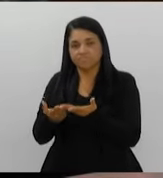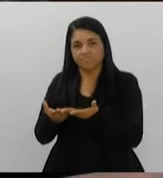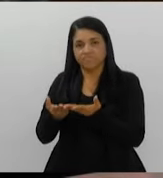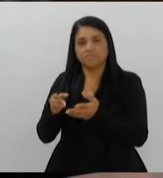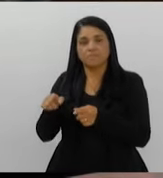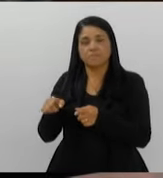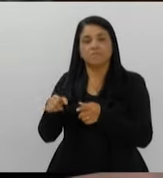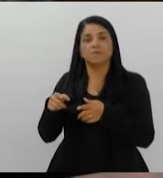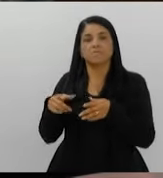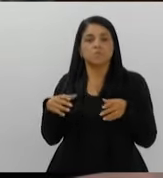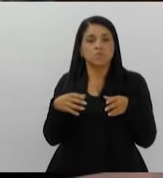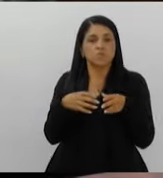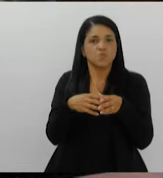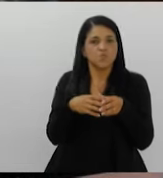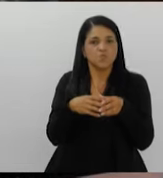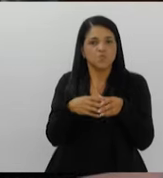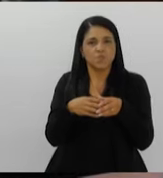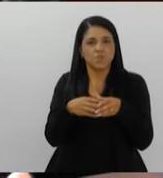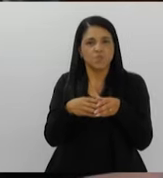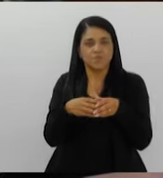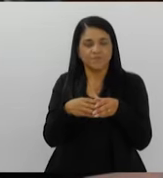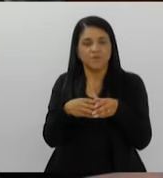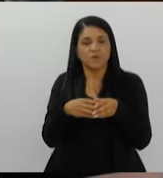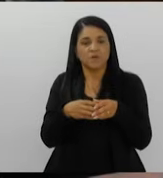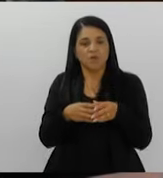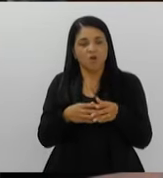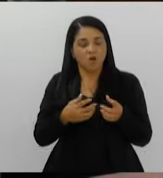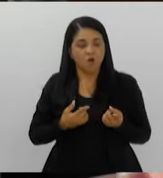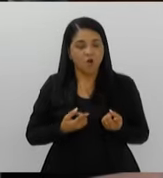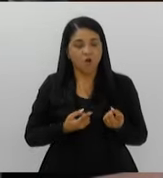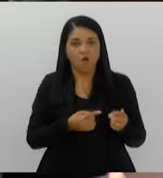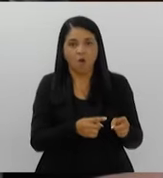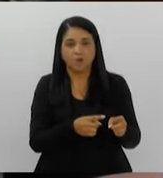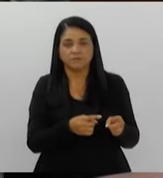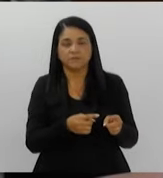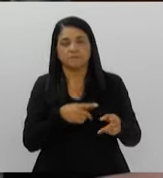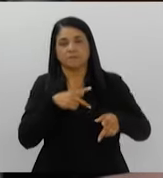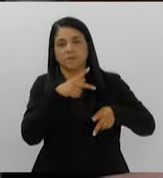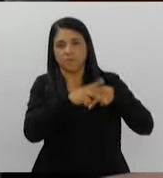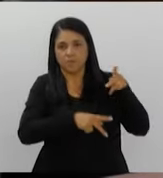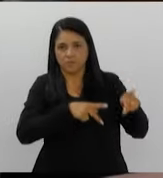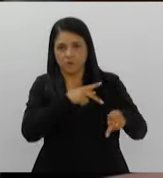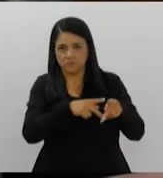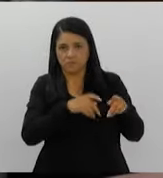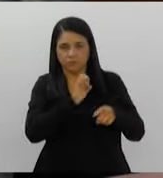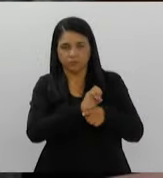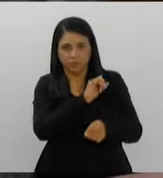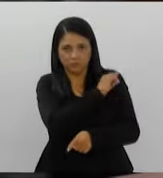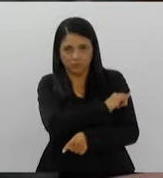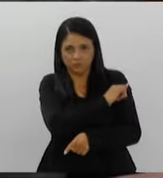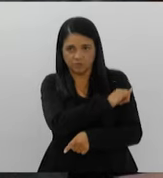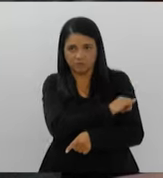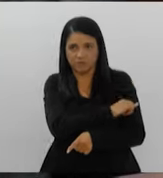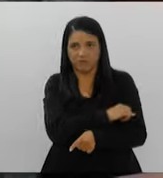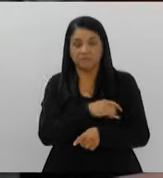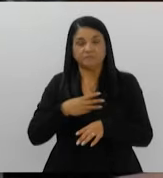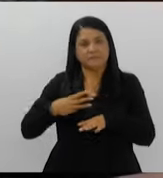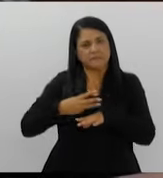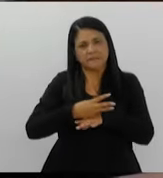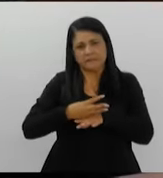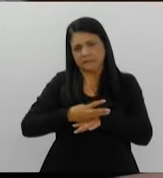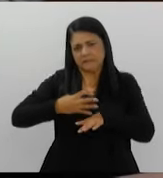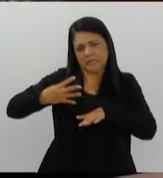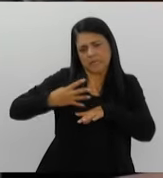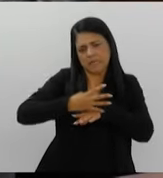para fazer covardias contra o cidadão do Rio de Janeiro. Nós vimos empresas terceirizadas, quarteirizadas,